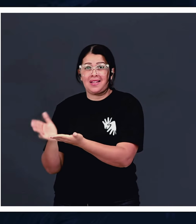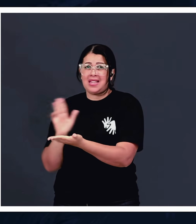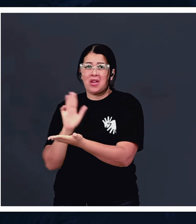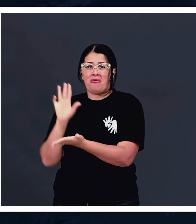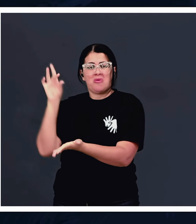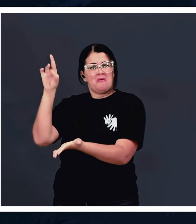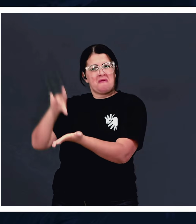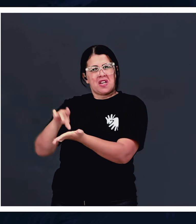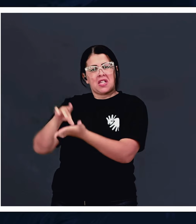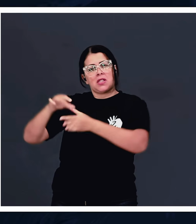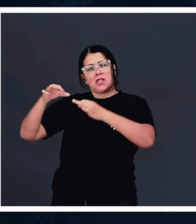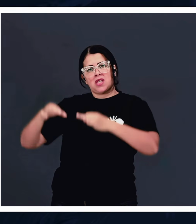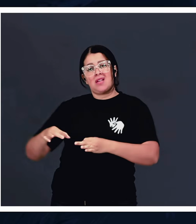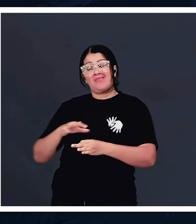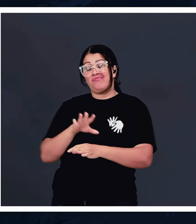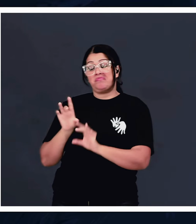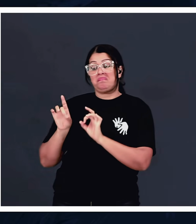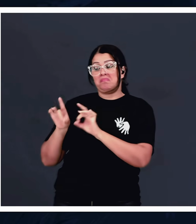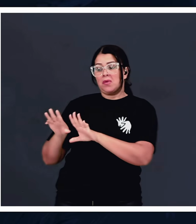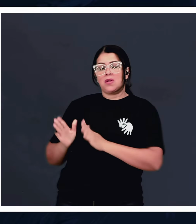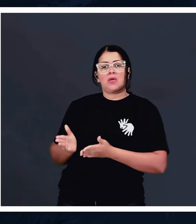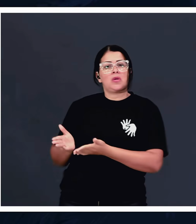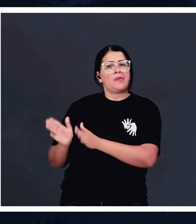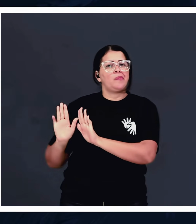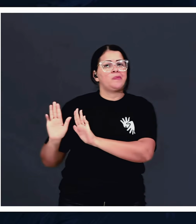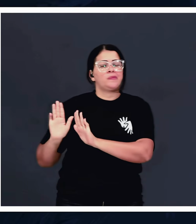totalmente correto.